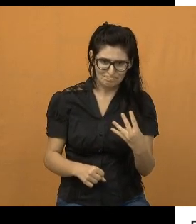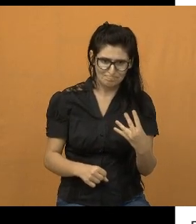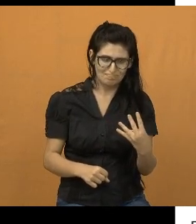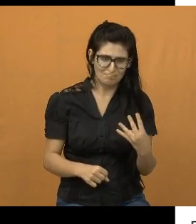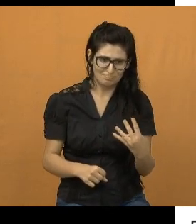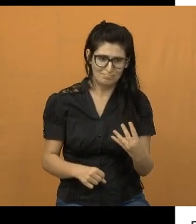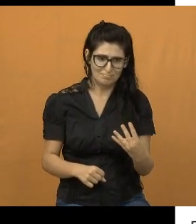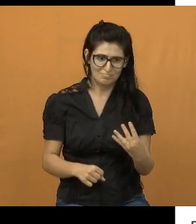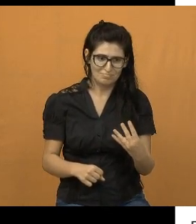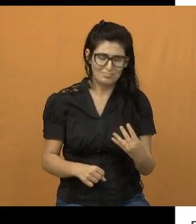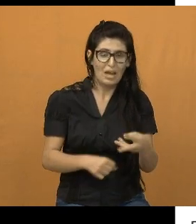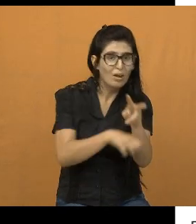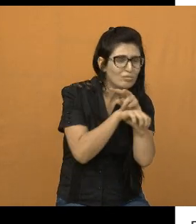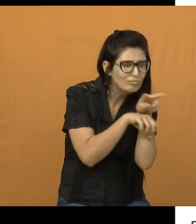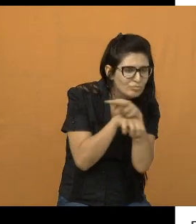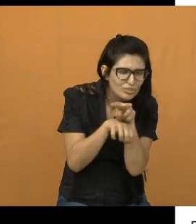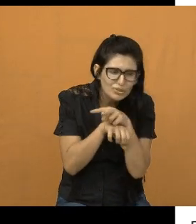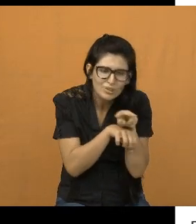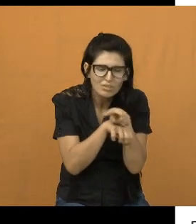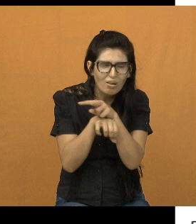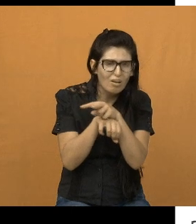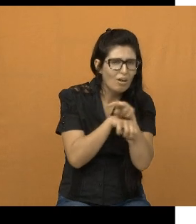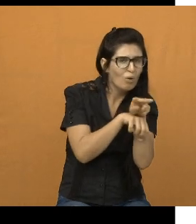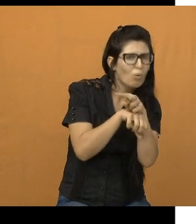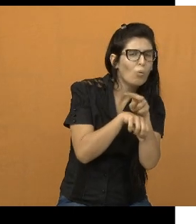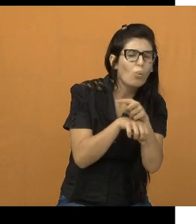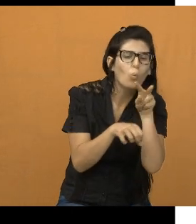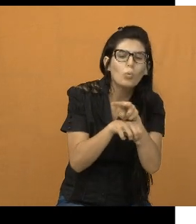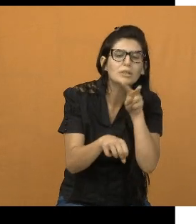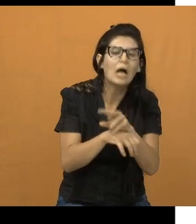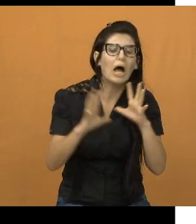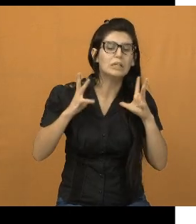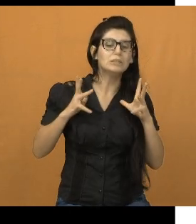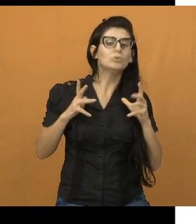atendimentos realizados pela Vigilância Sanitária do município de Jacareí.